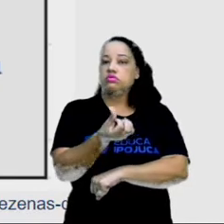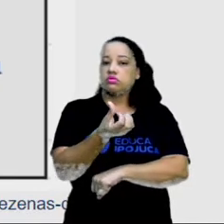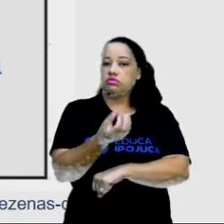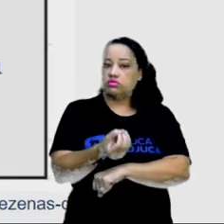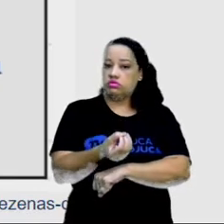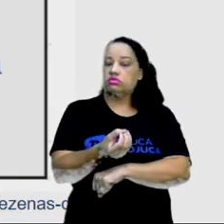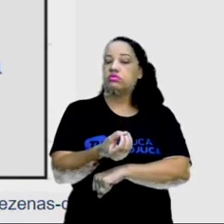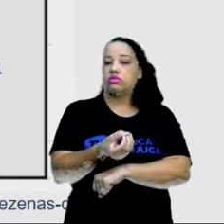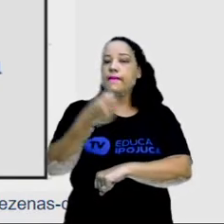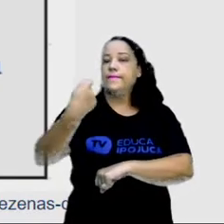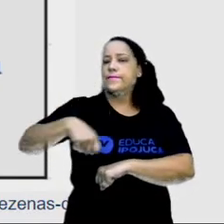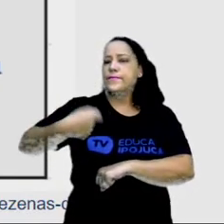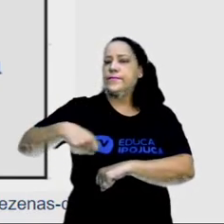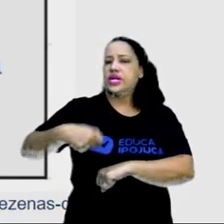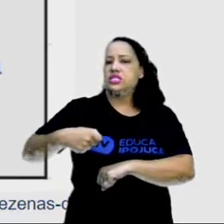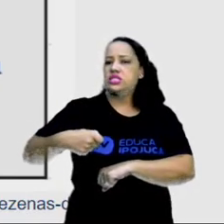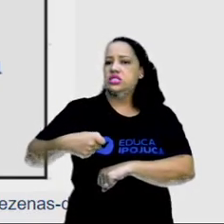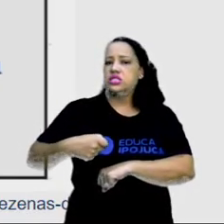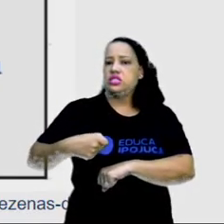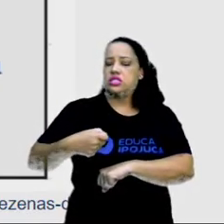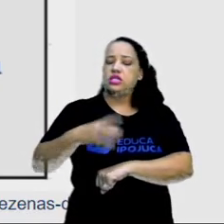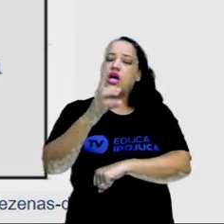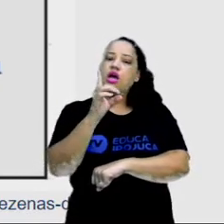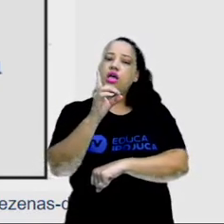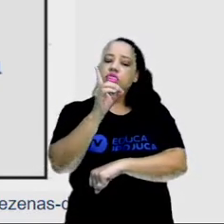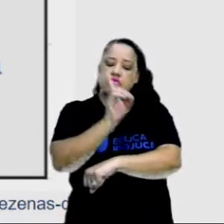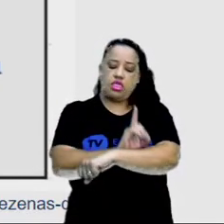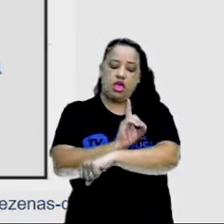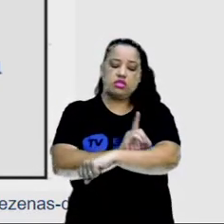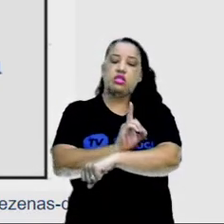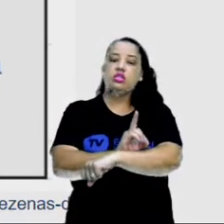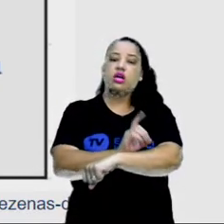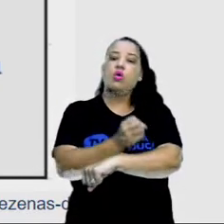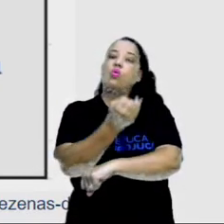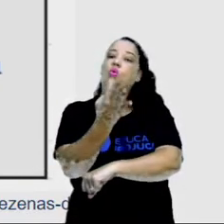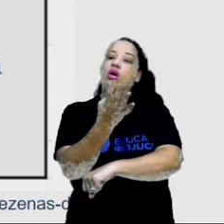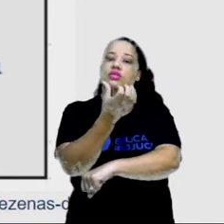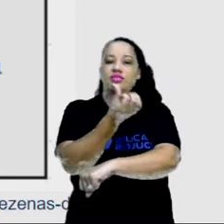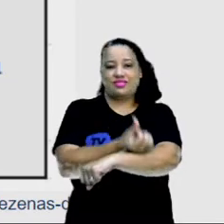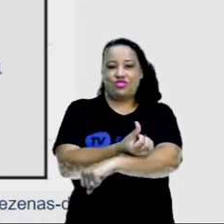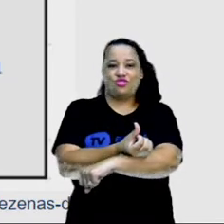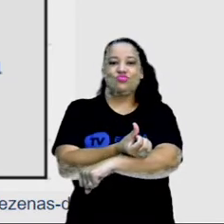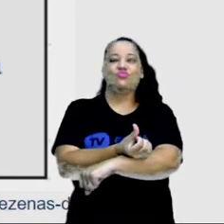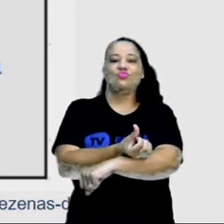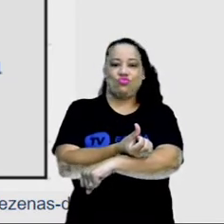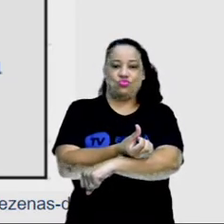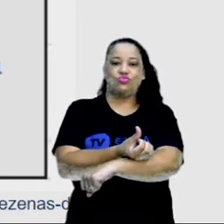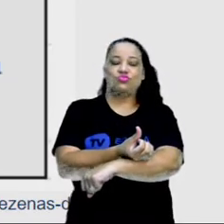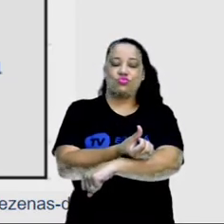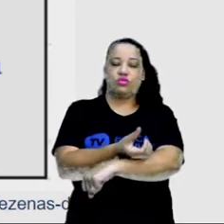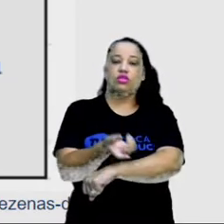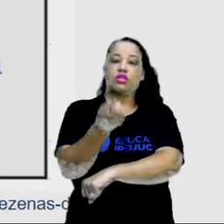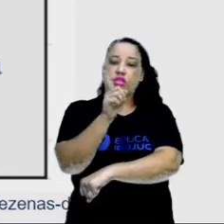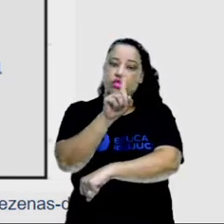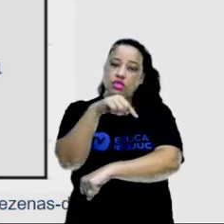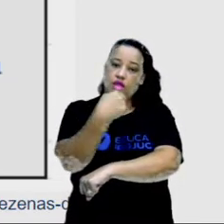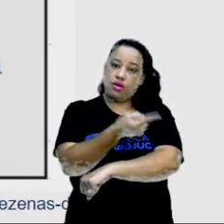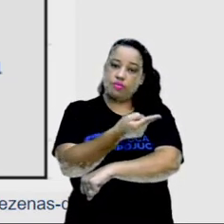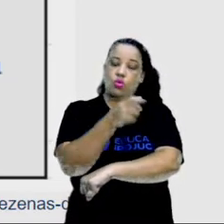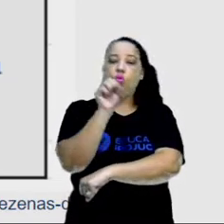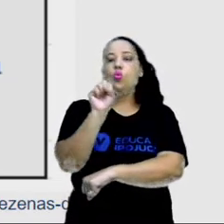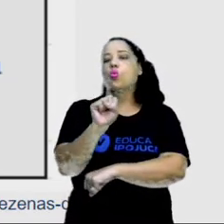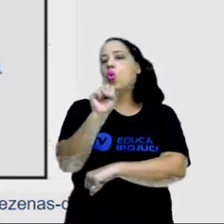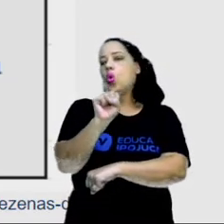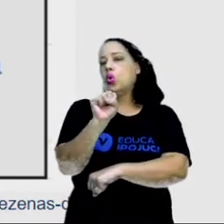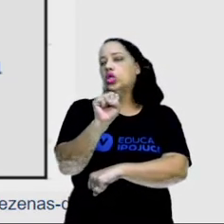essa 60, eu preciso de quantos? De quantas dezenas para montar 60? Eu preciso de 6 dezenas. E lá embaixo, o 8, que